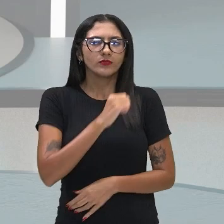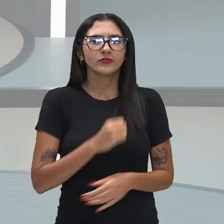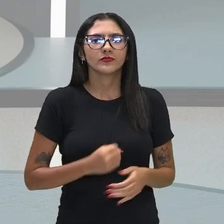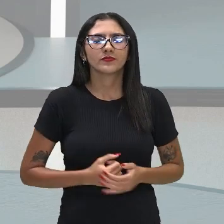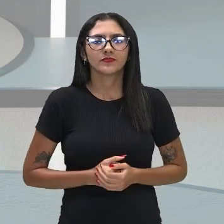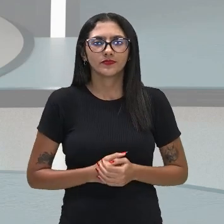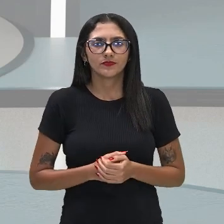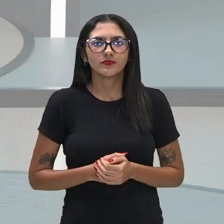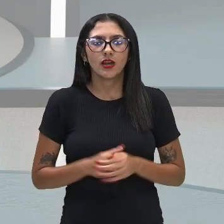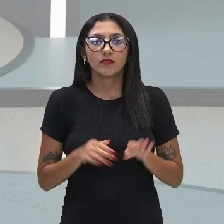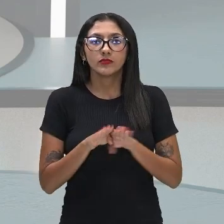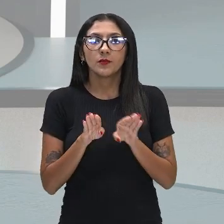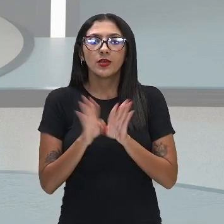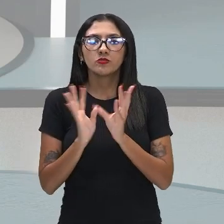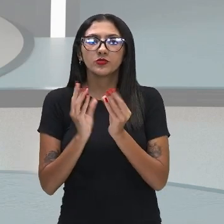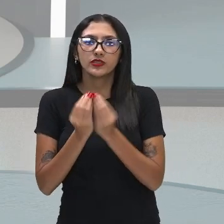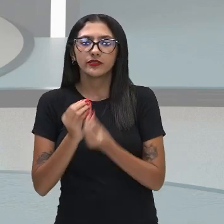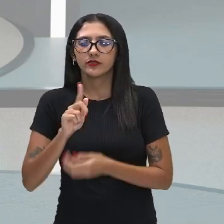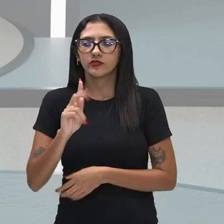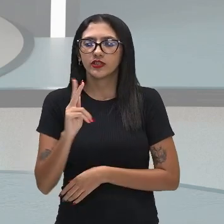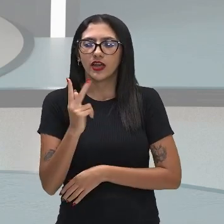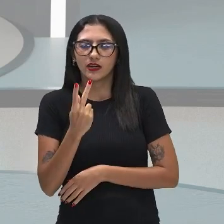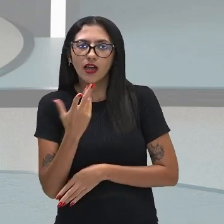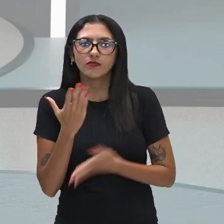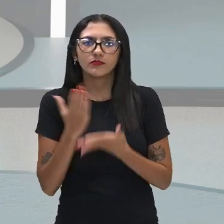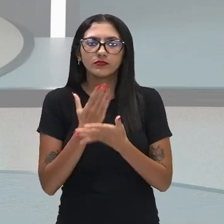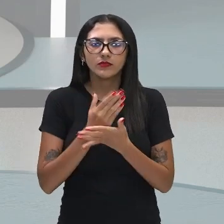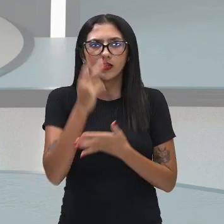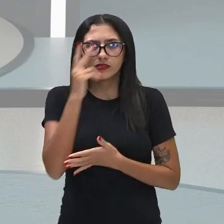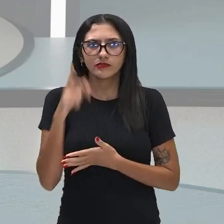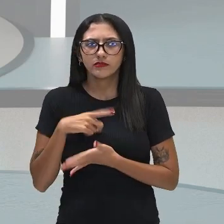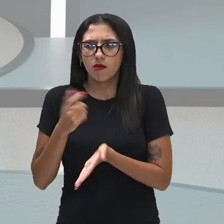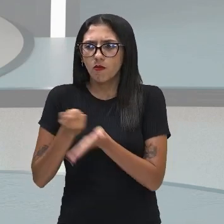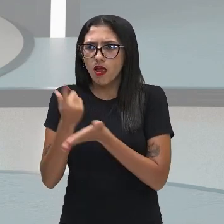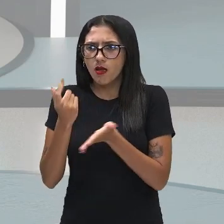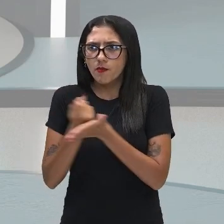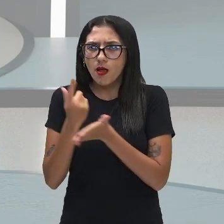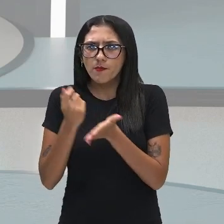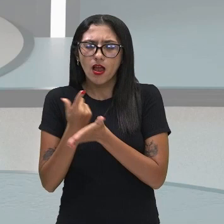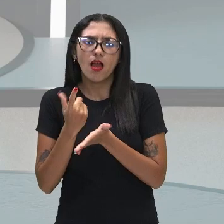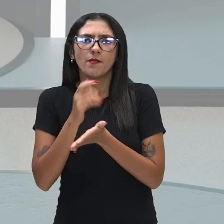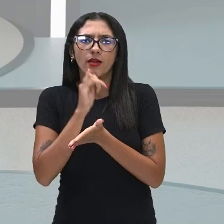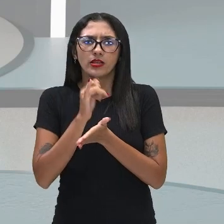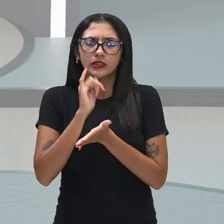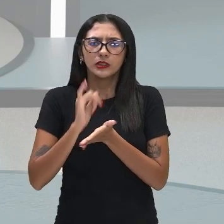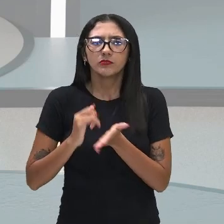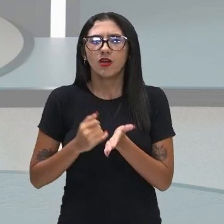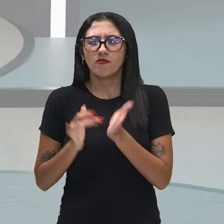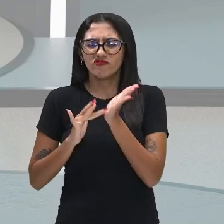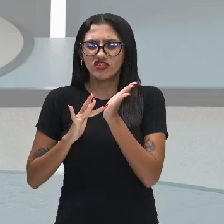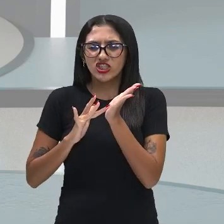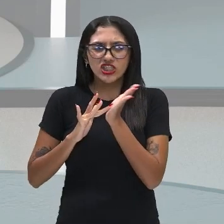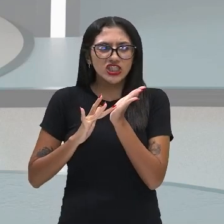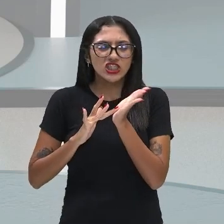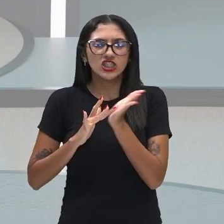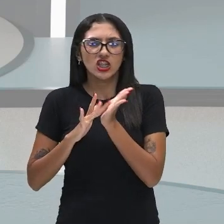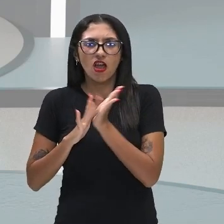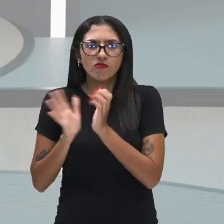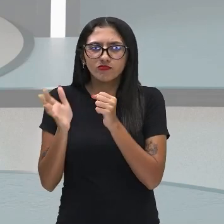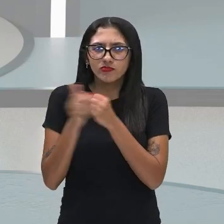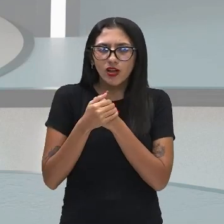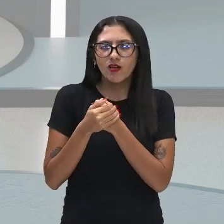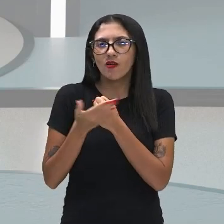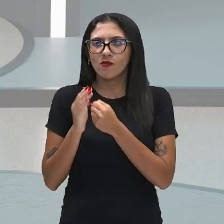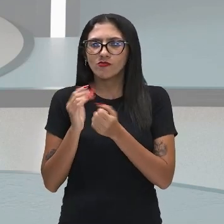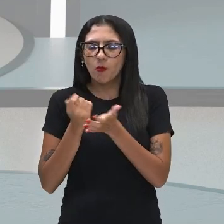GH. O GH chegou uma época que o pessoal estava comprando na pirataria, porque utilizava, a pessoa ficava com a